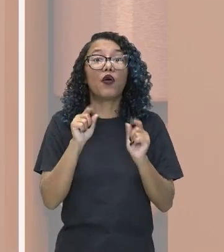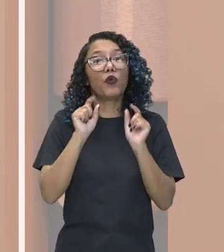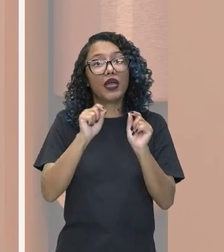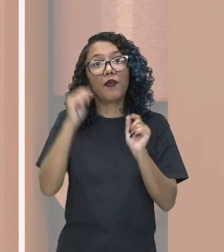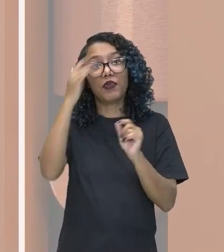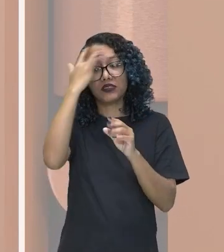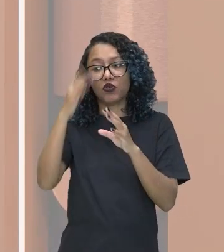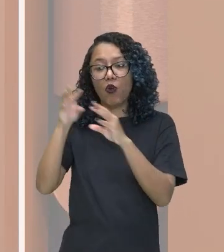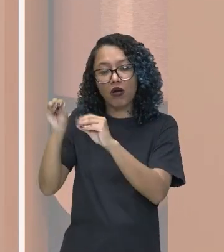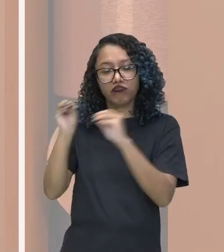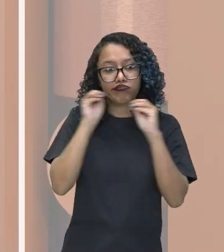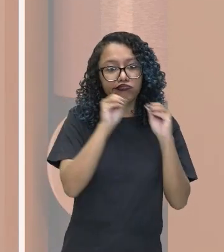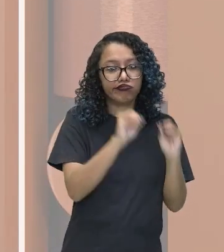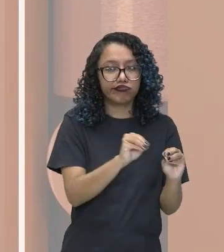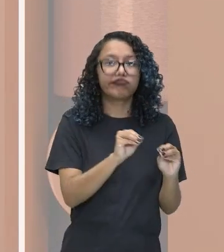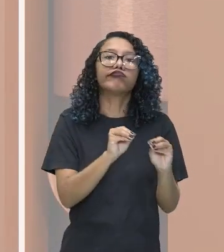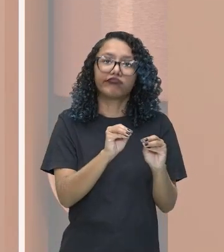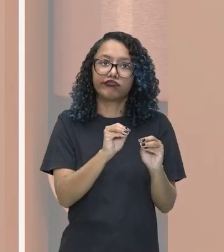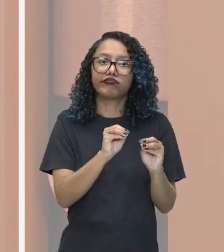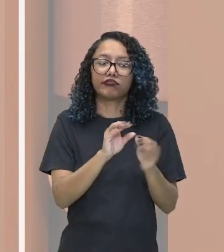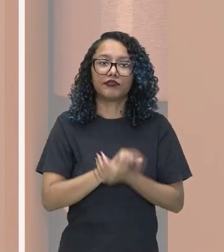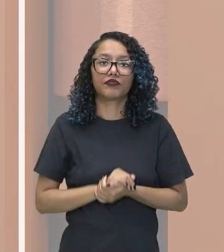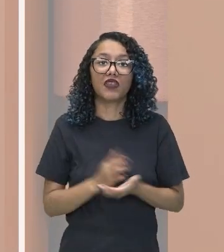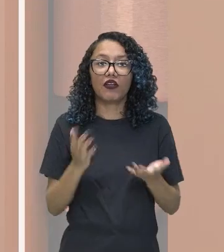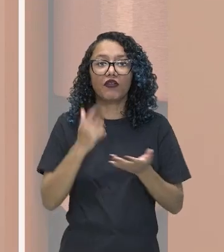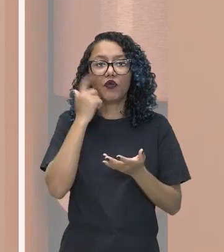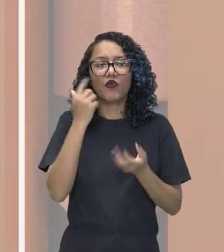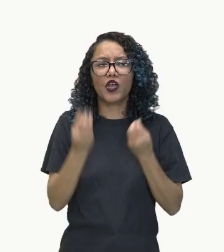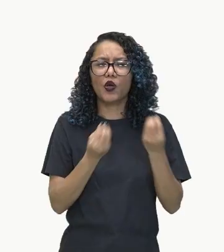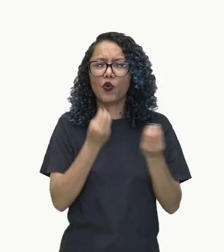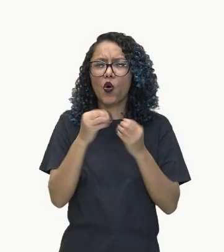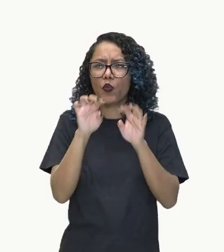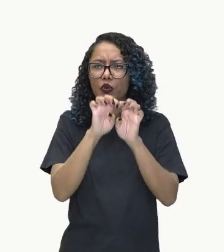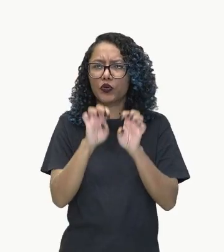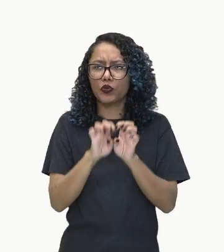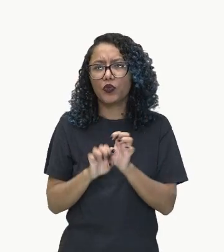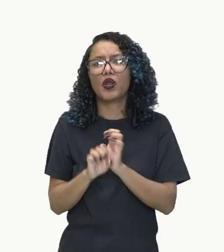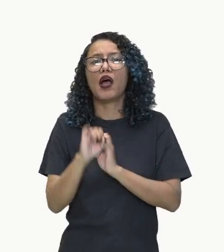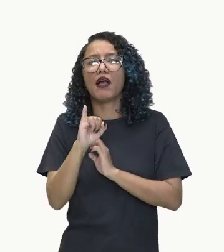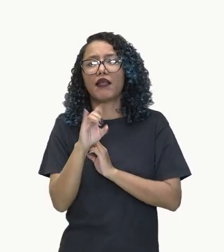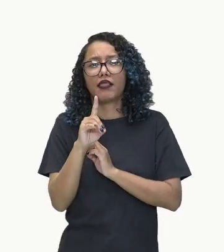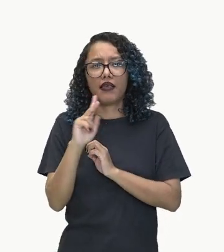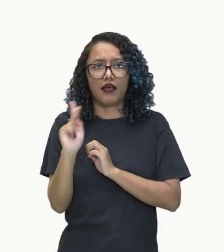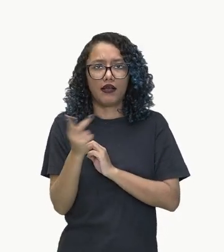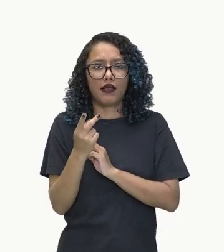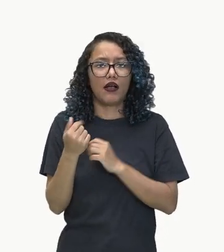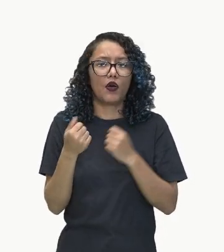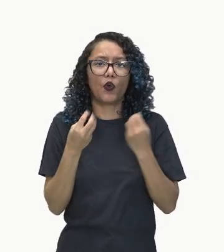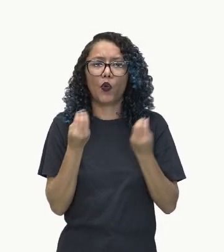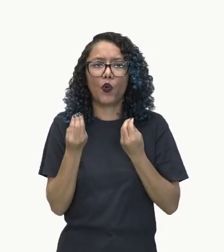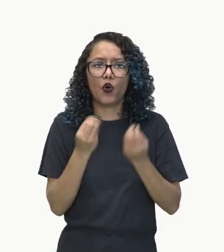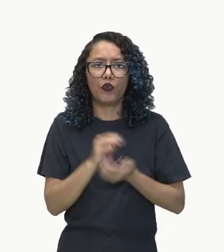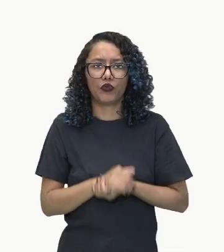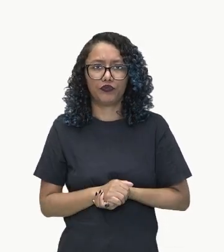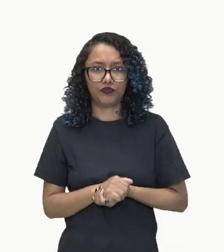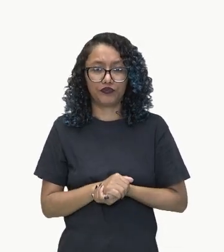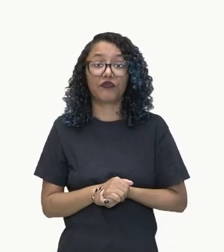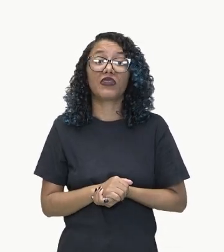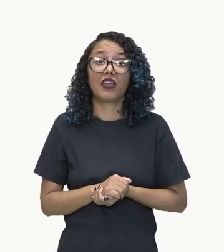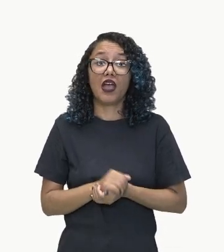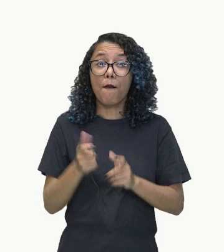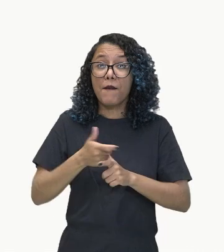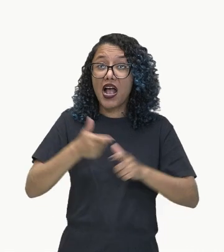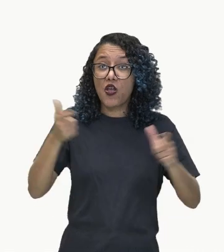está atualmente a questão da estrutura demográfica do Canadá. A gente verifica que é uma alta proporção de idosos